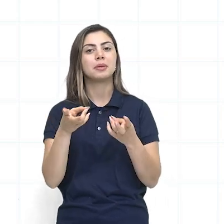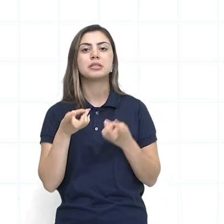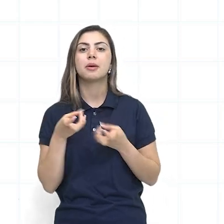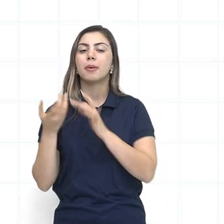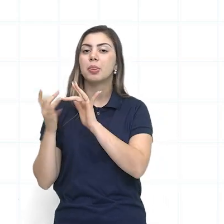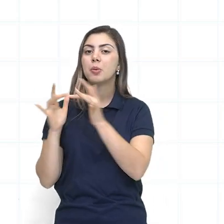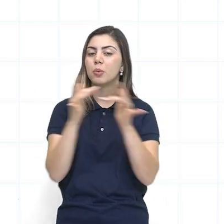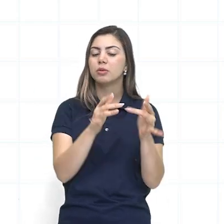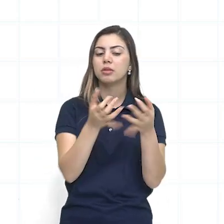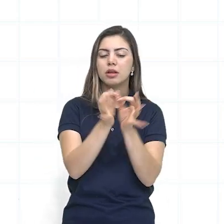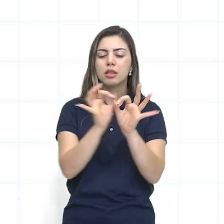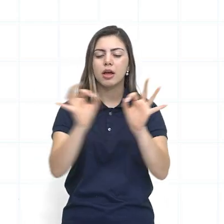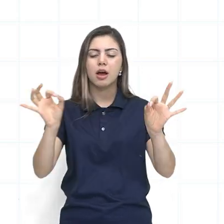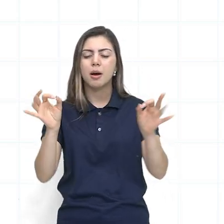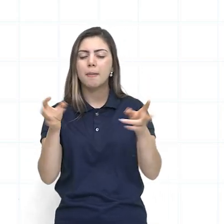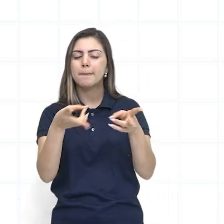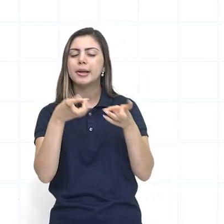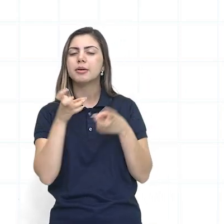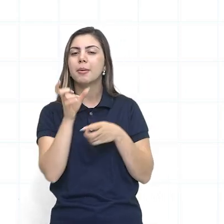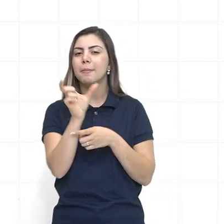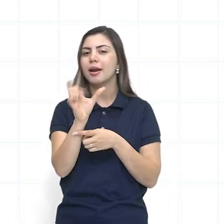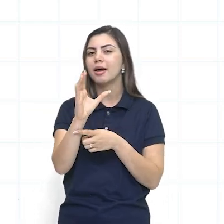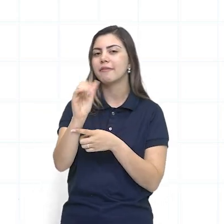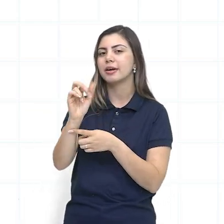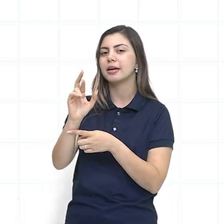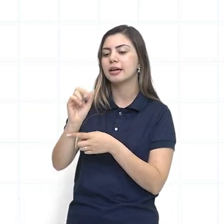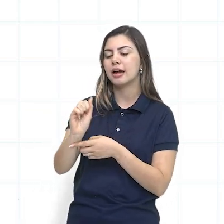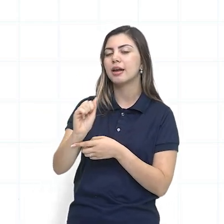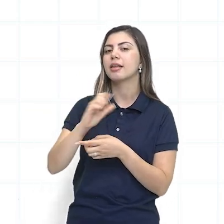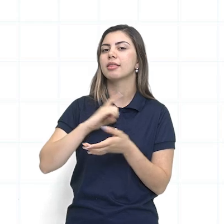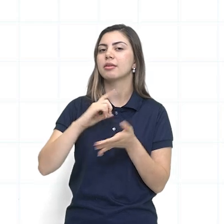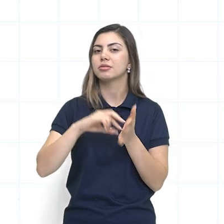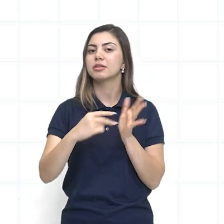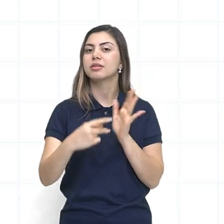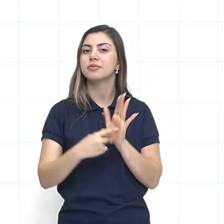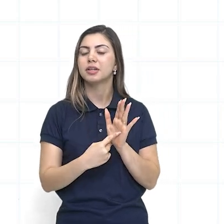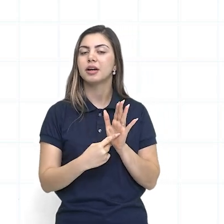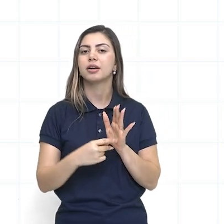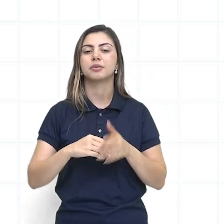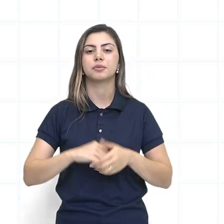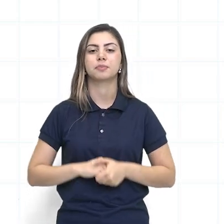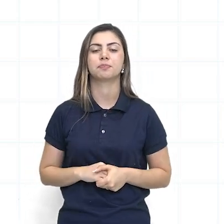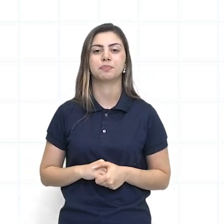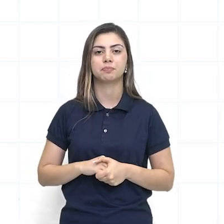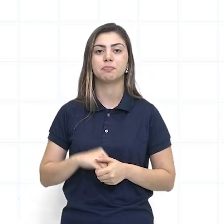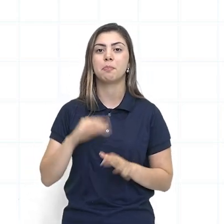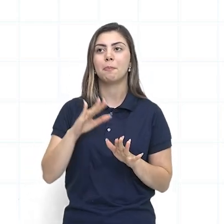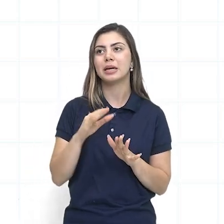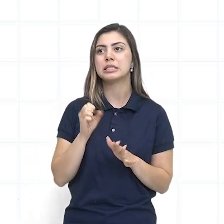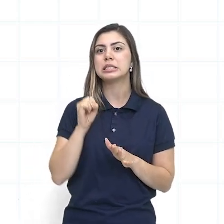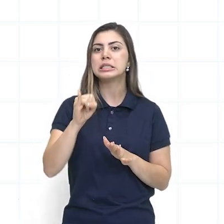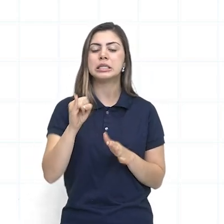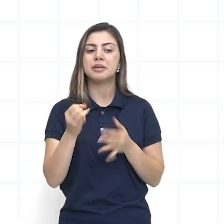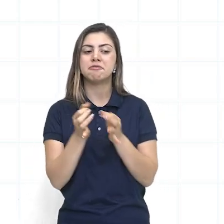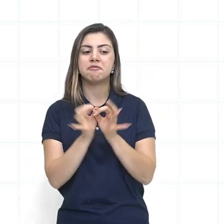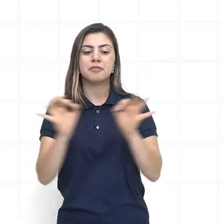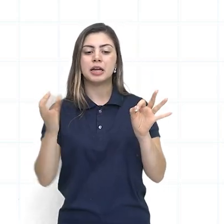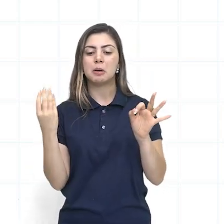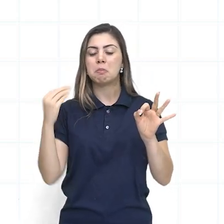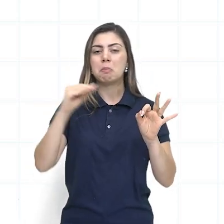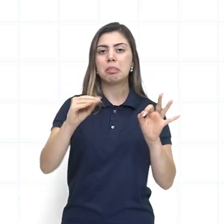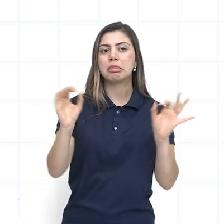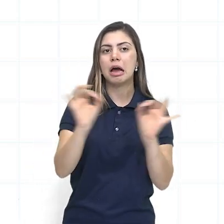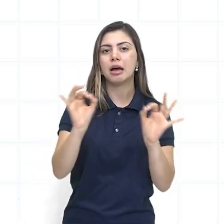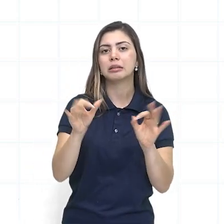iremos identificar o que essa palavra significa. Fora disso, não dá. Simplesmente a